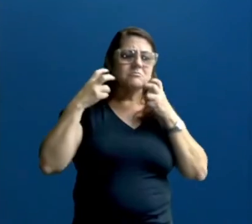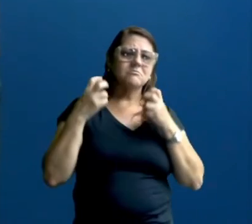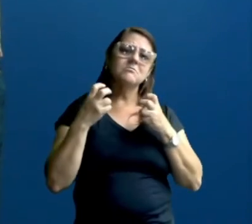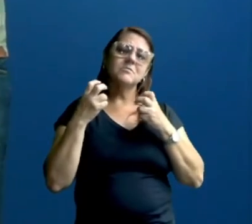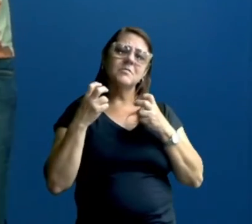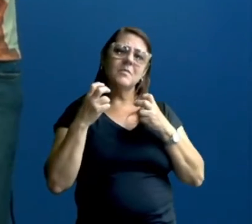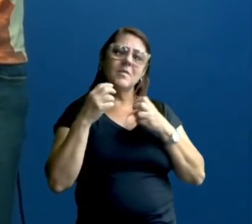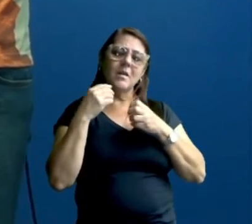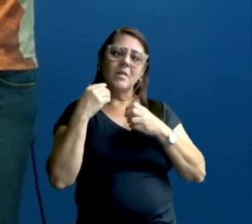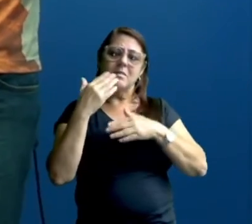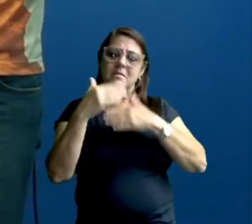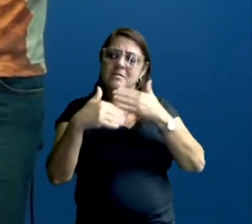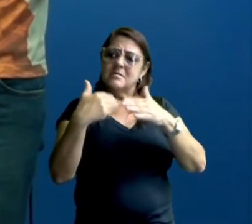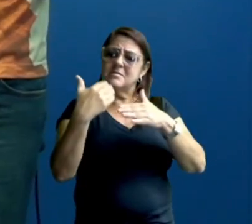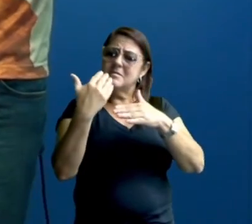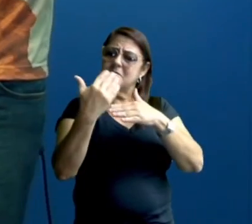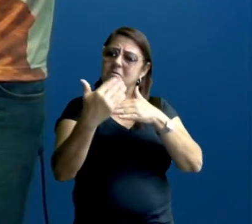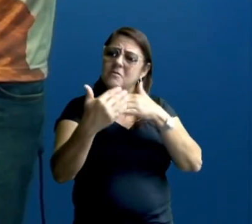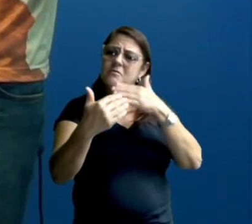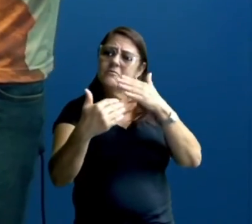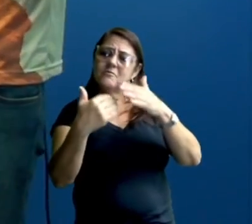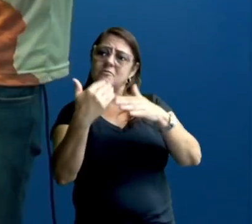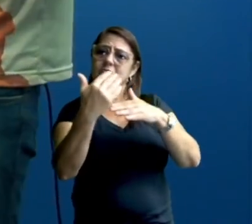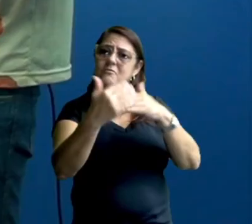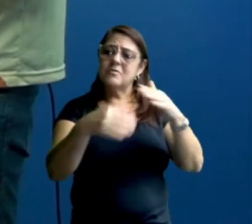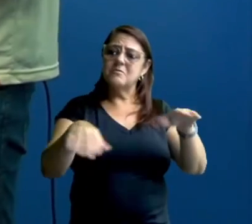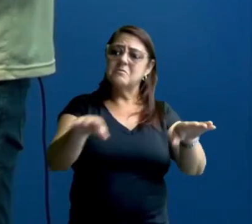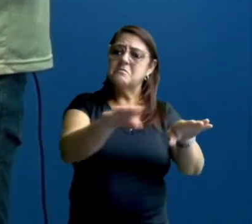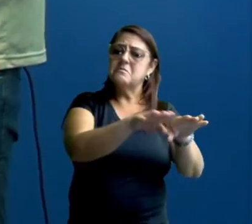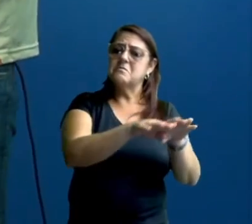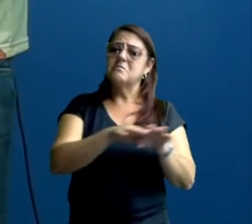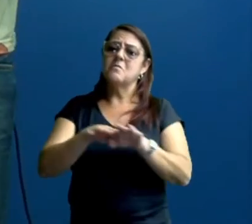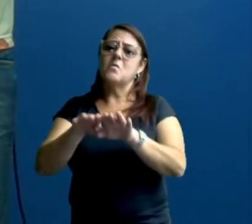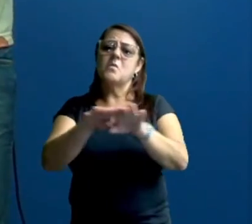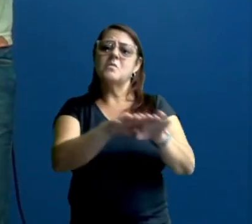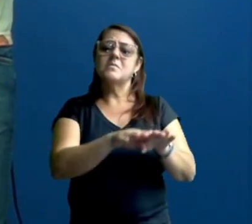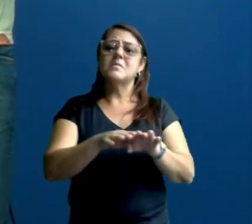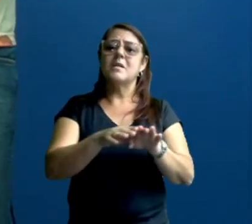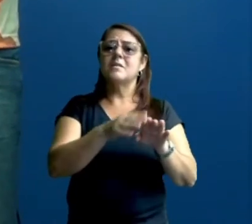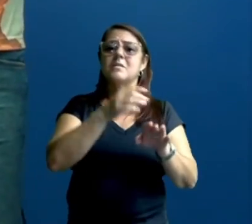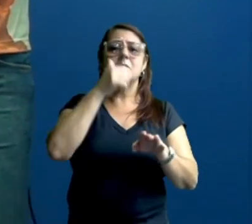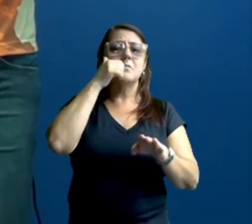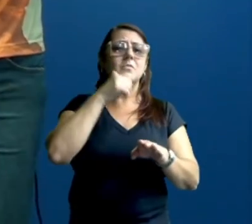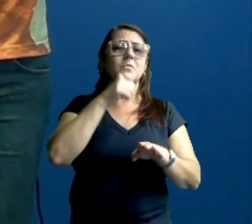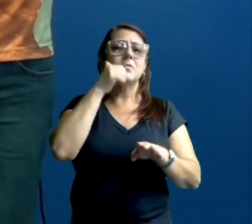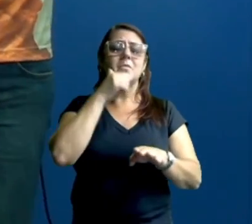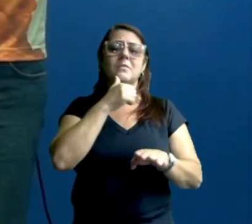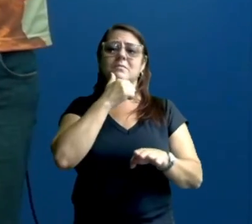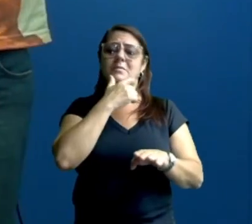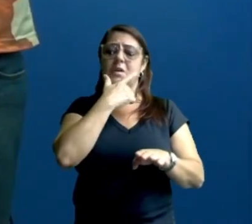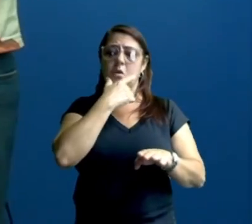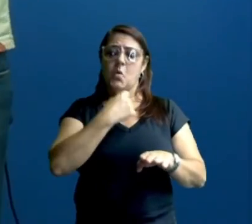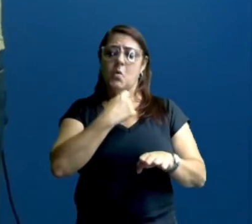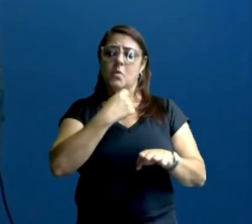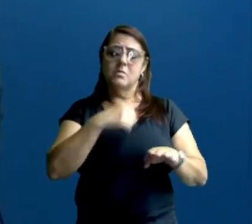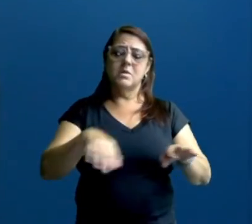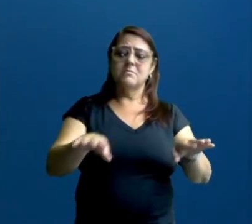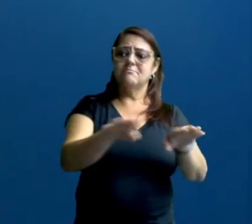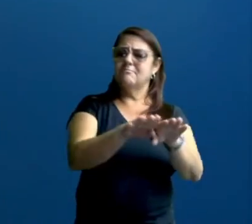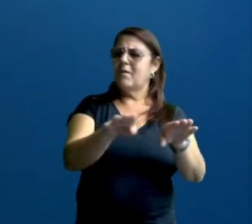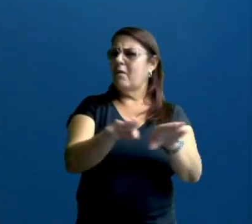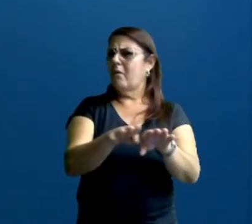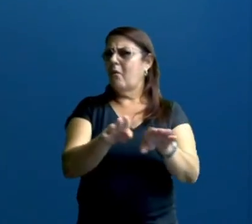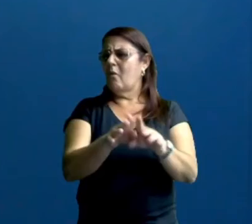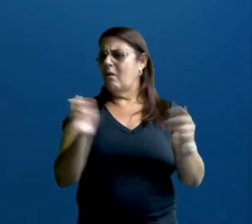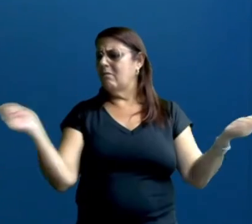acaba promovendo, né, um processo de igualdade onde as mulheres, né, assim como os homens,